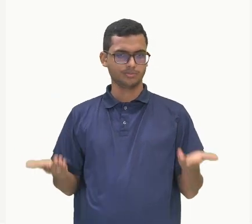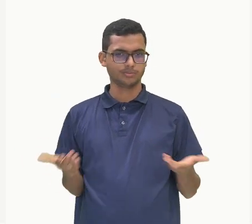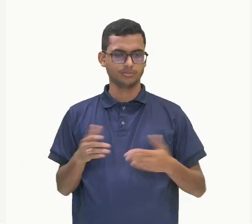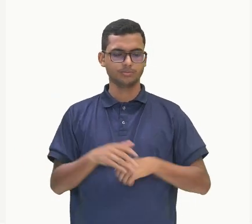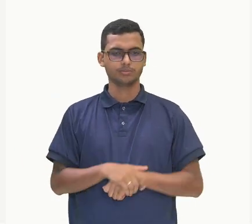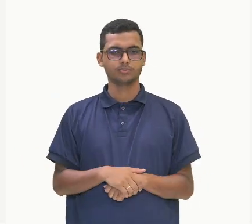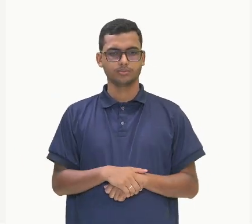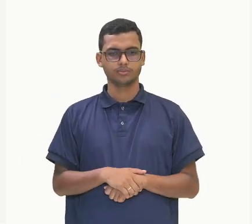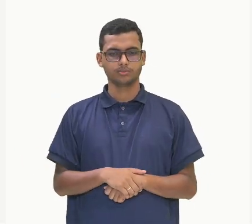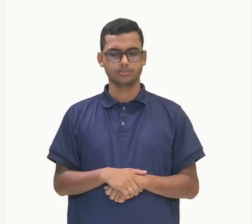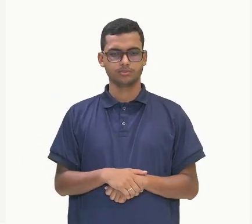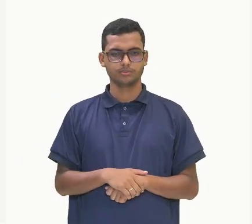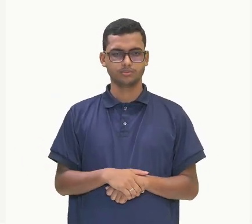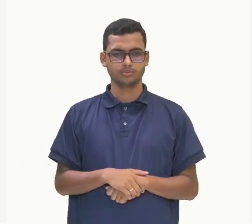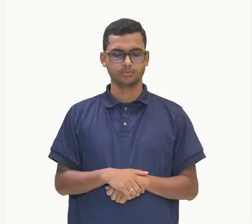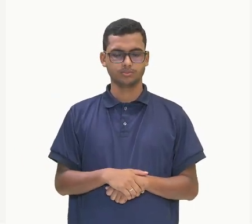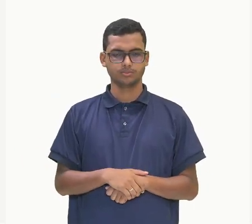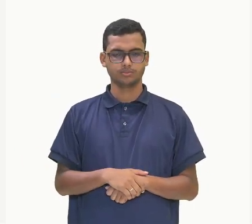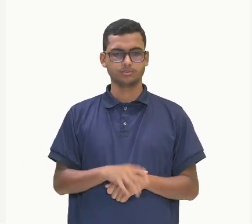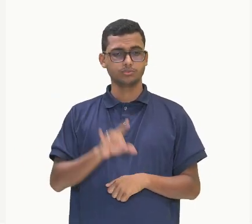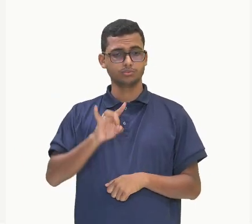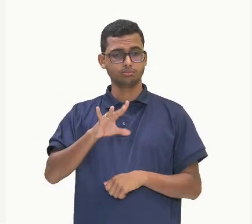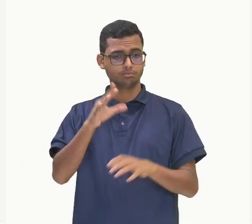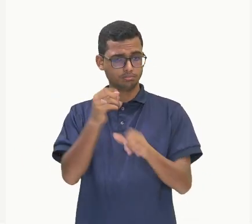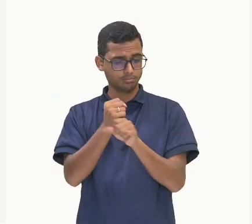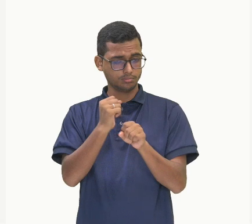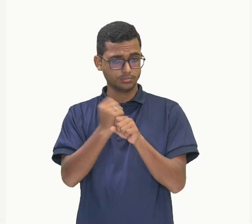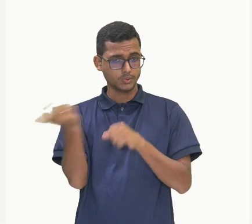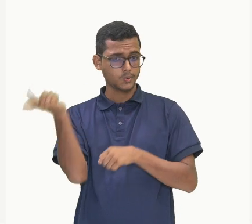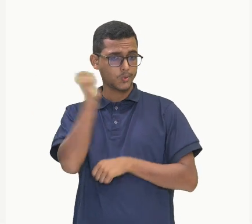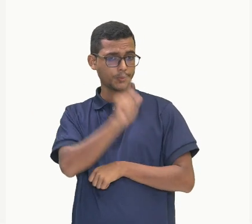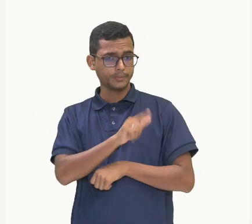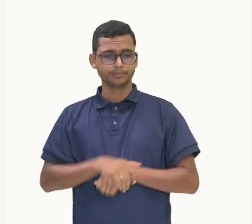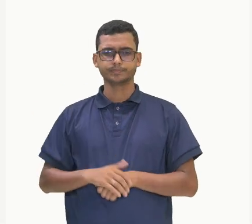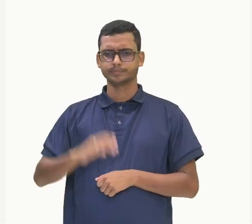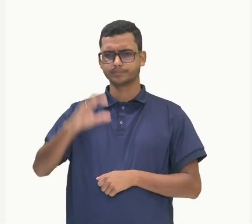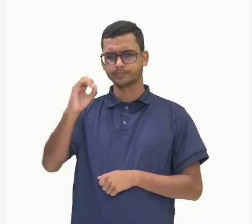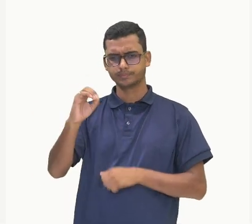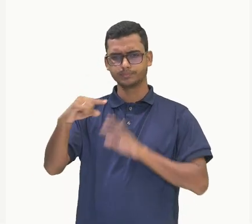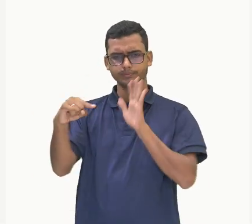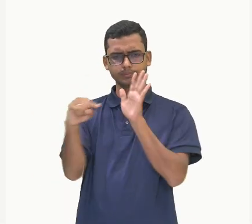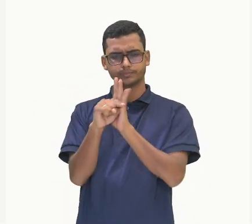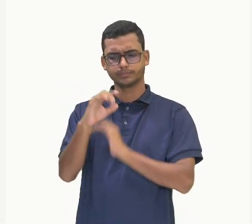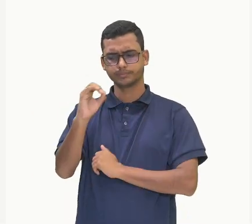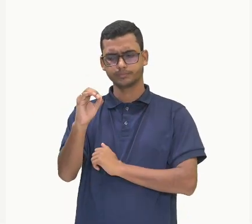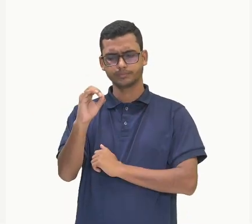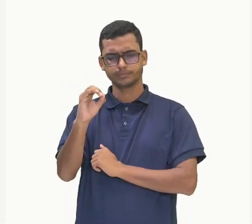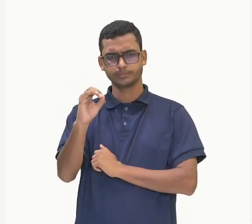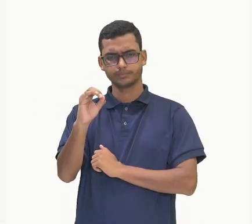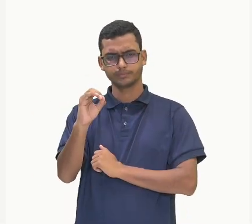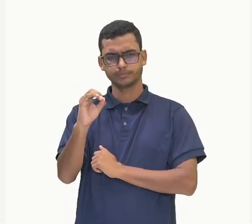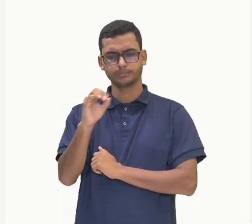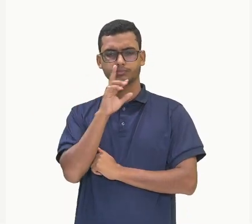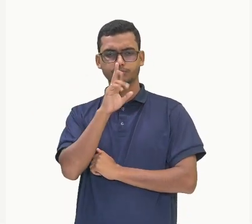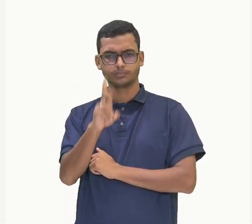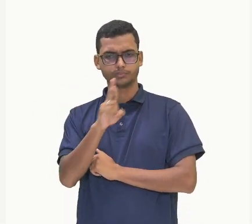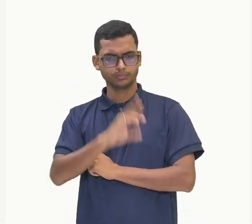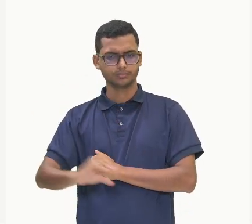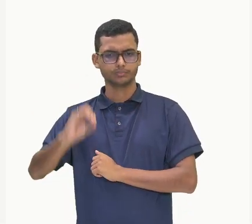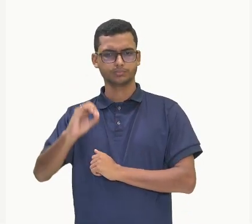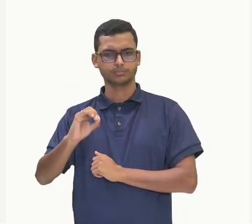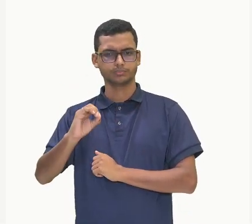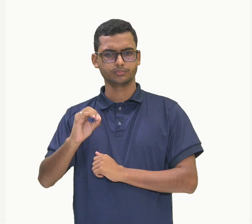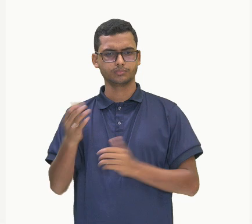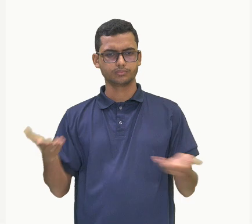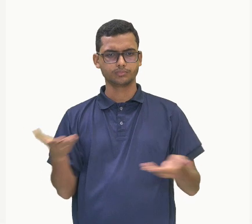está igual, então só fazer a conta. Ó. 0 menos 0, 0.